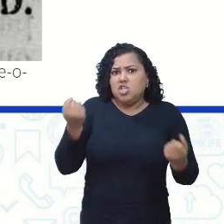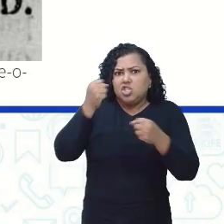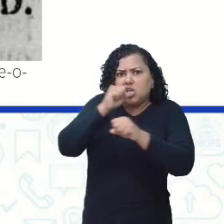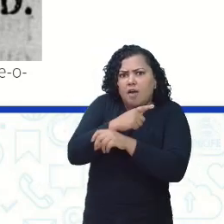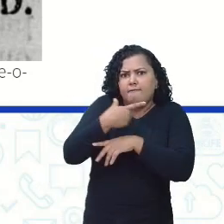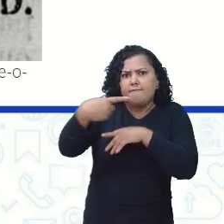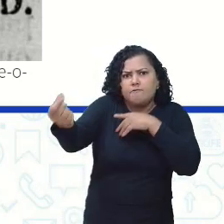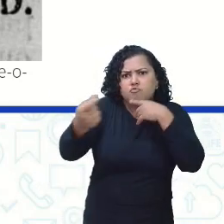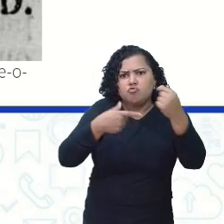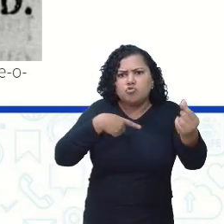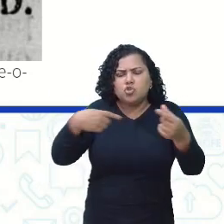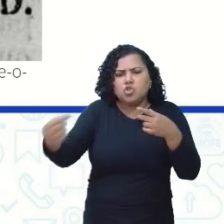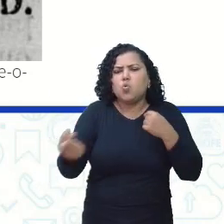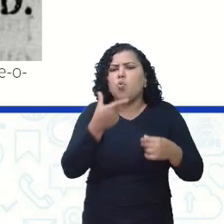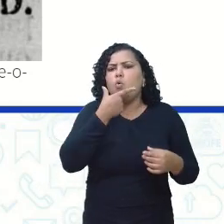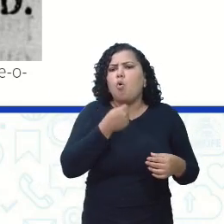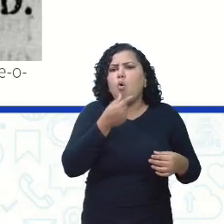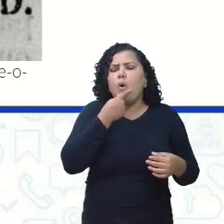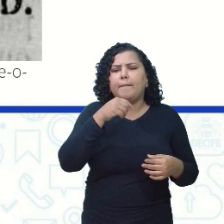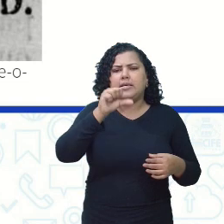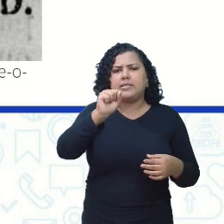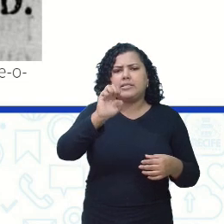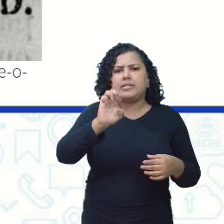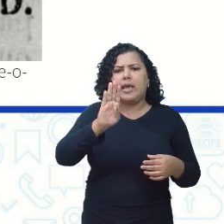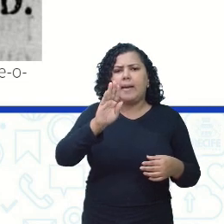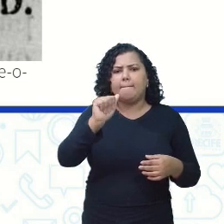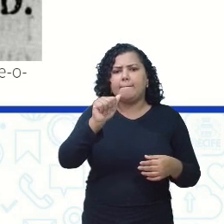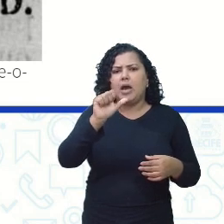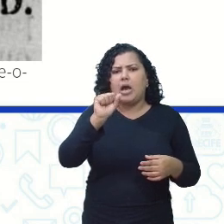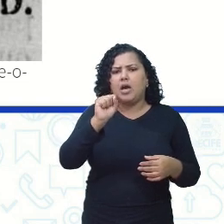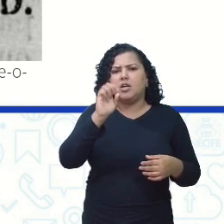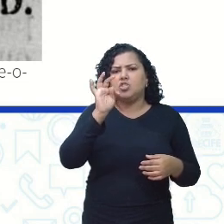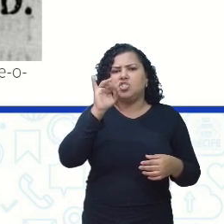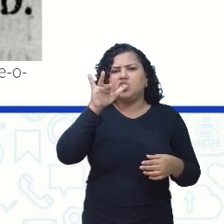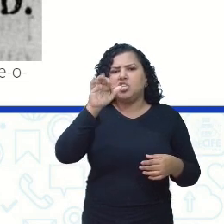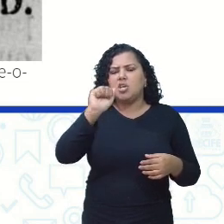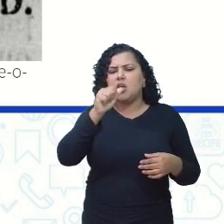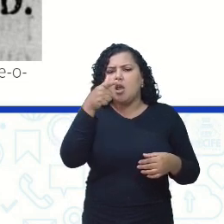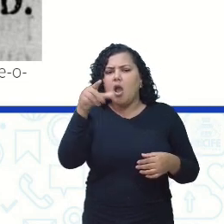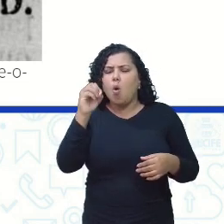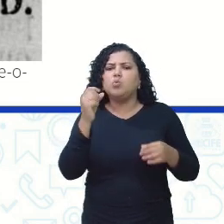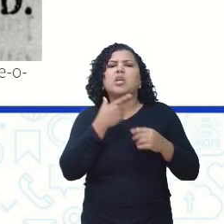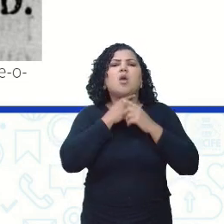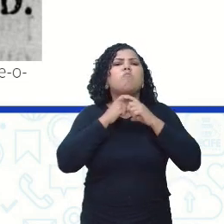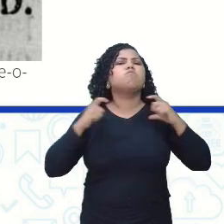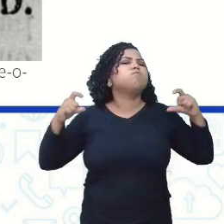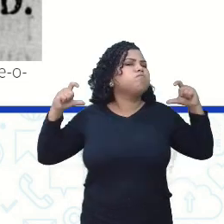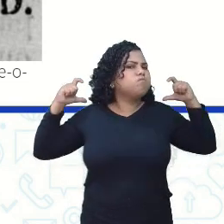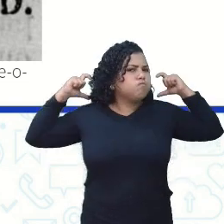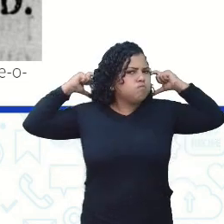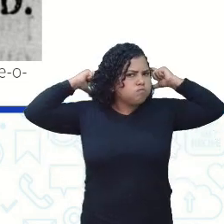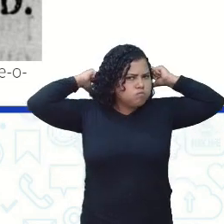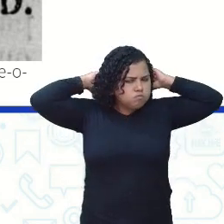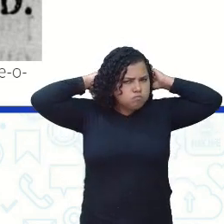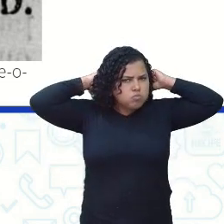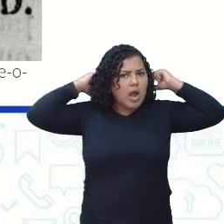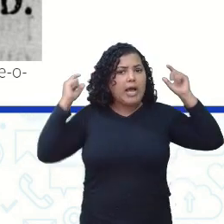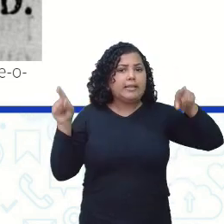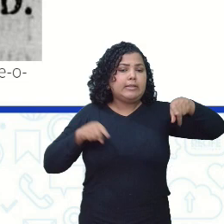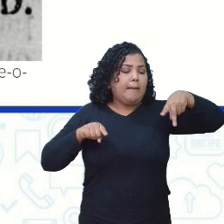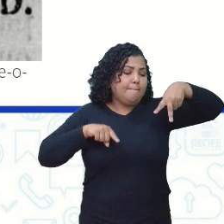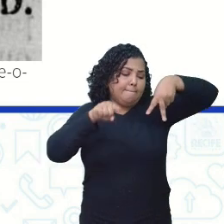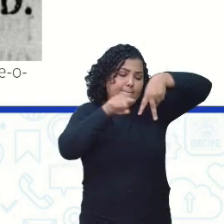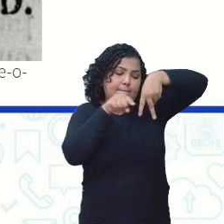Rosário, crioulo com ferro no pescoço e na perna esquerda. Né? Um macho com uma ferida na